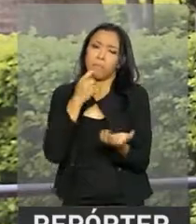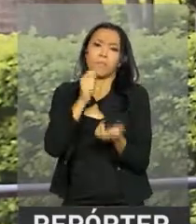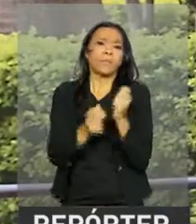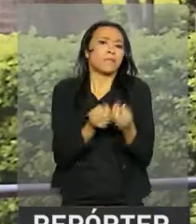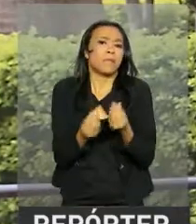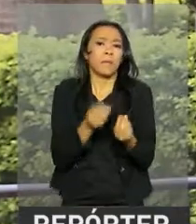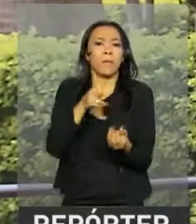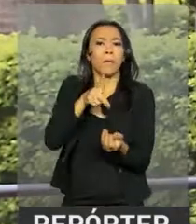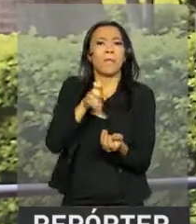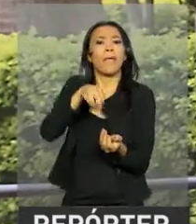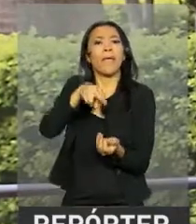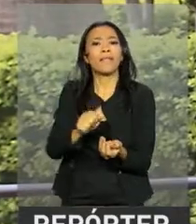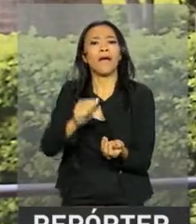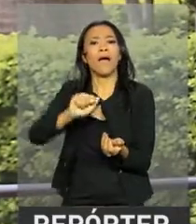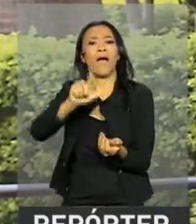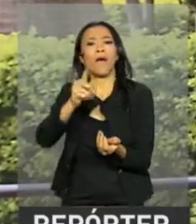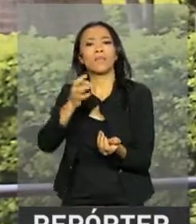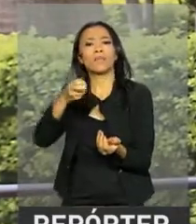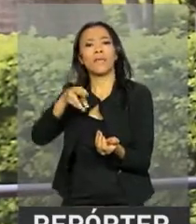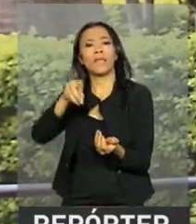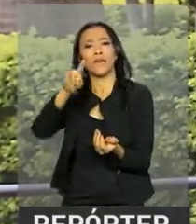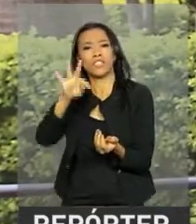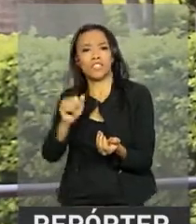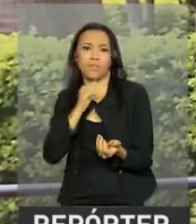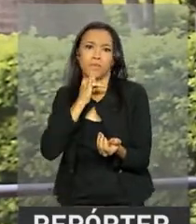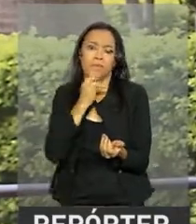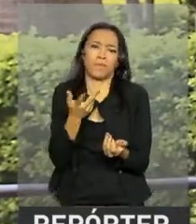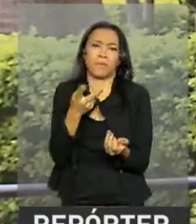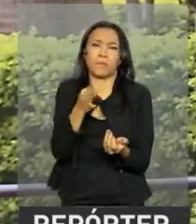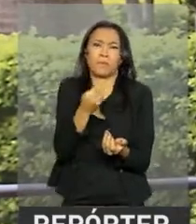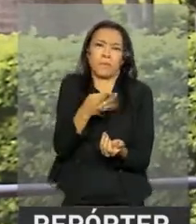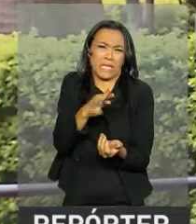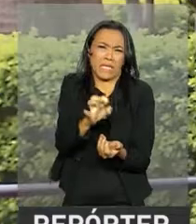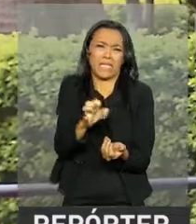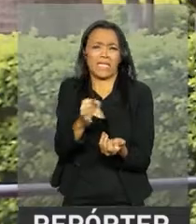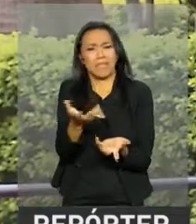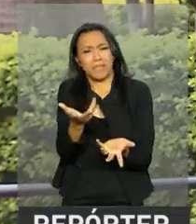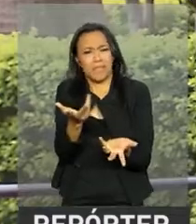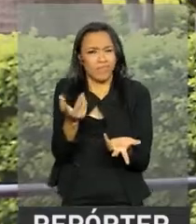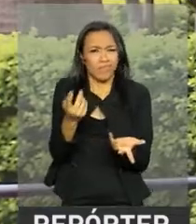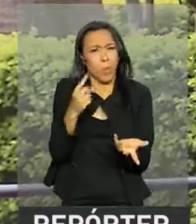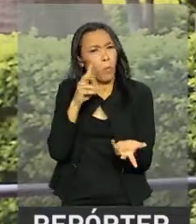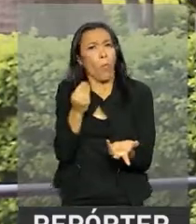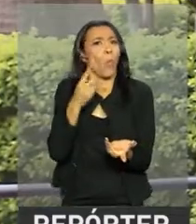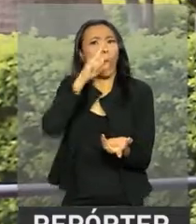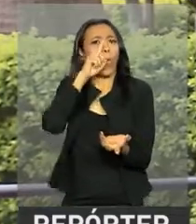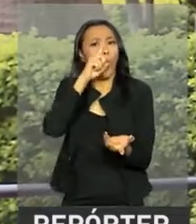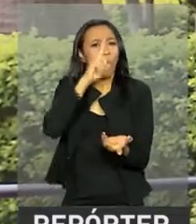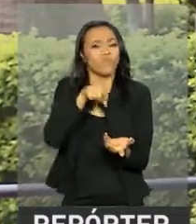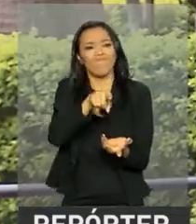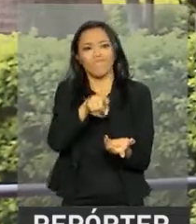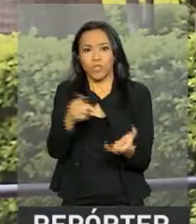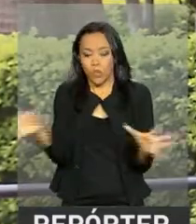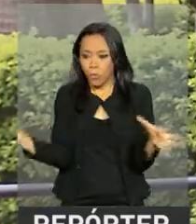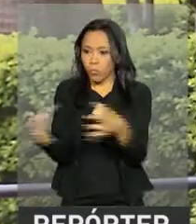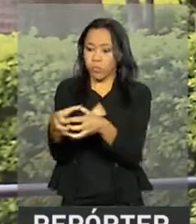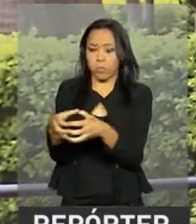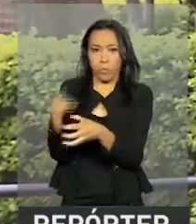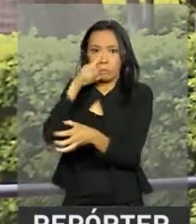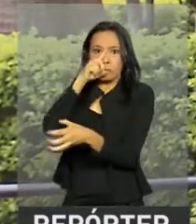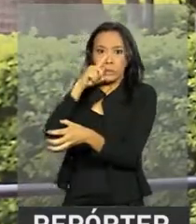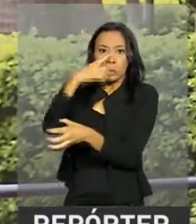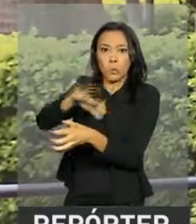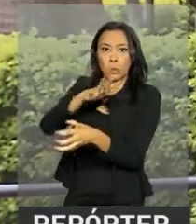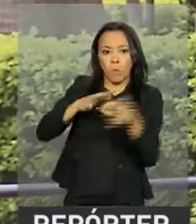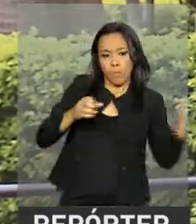para evitar que pessoas que cometeram crimes de menor potencial ofensivo dividam a cela com criminosos